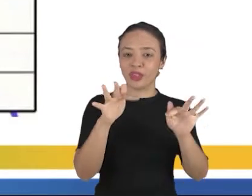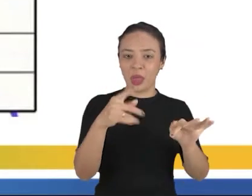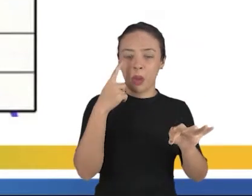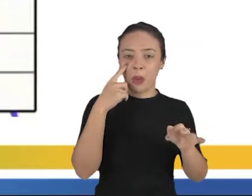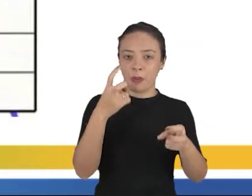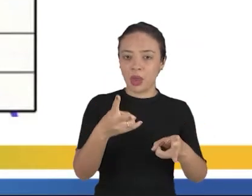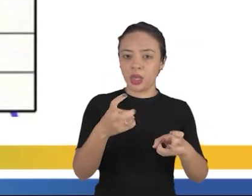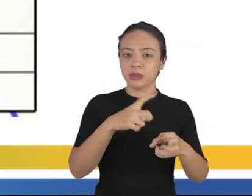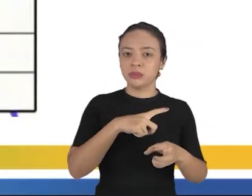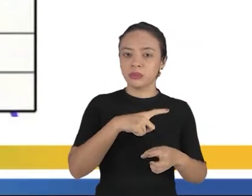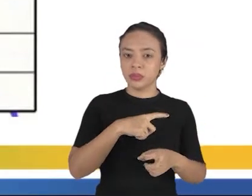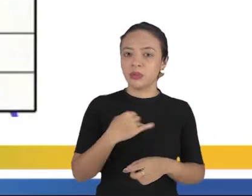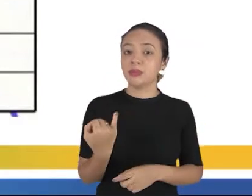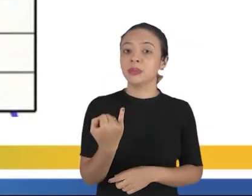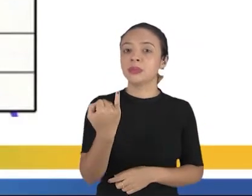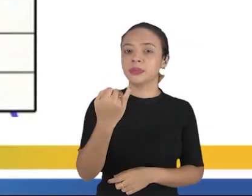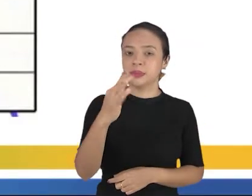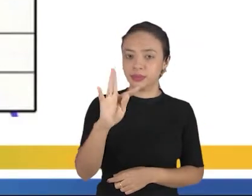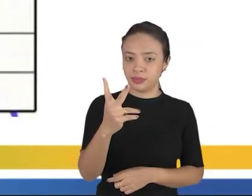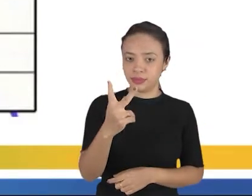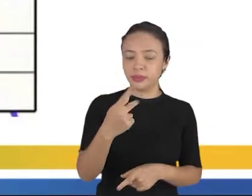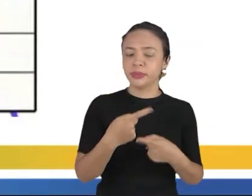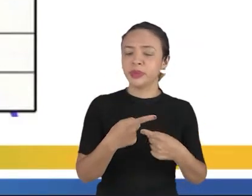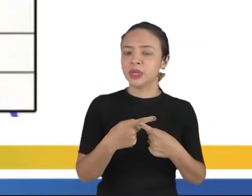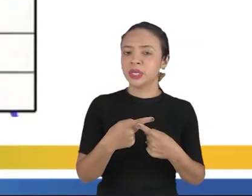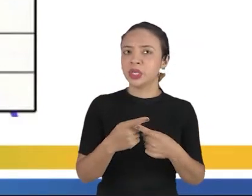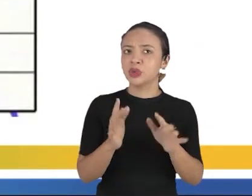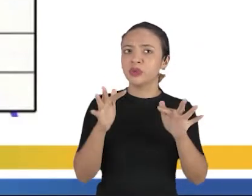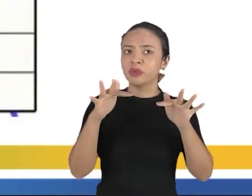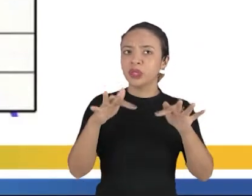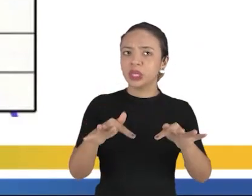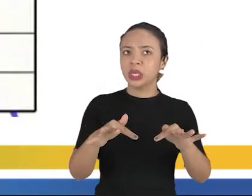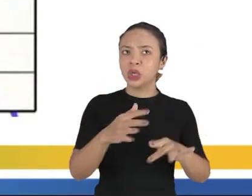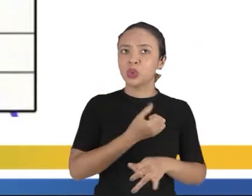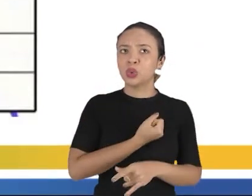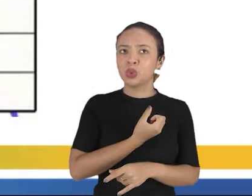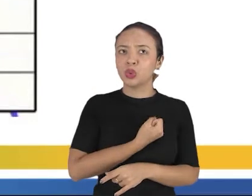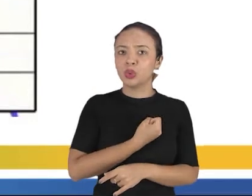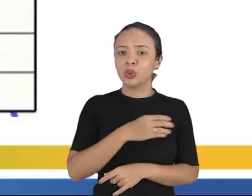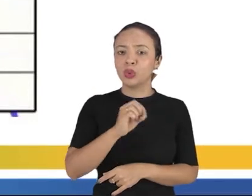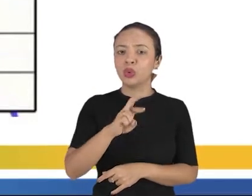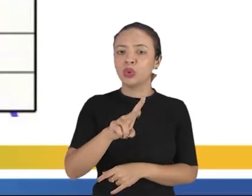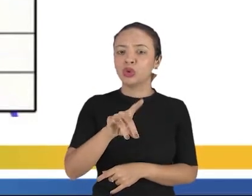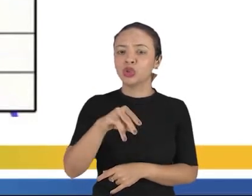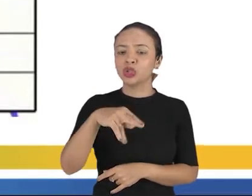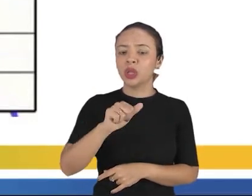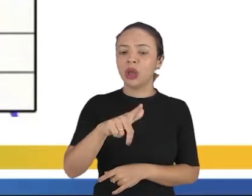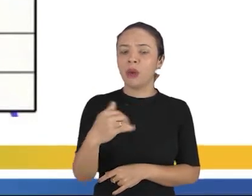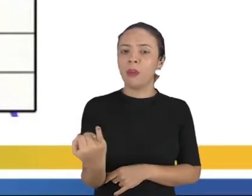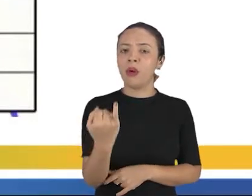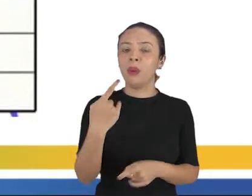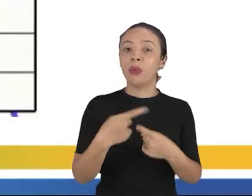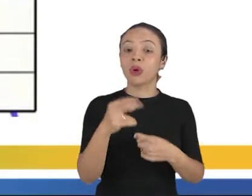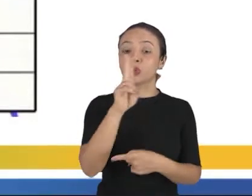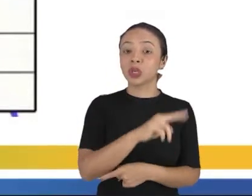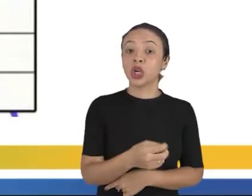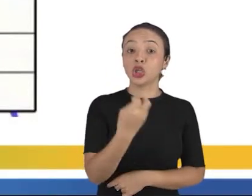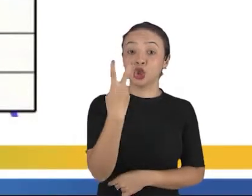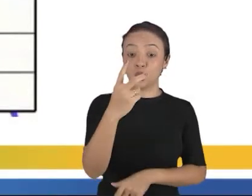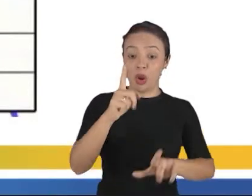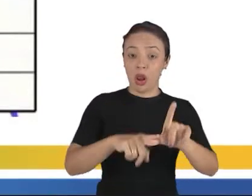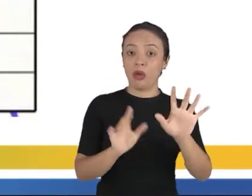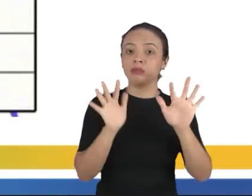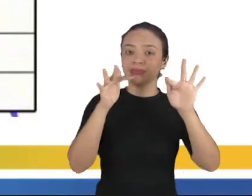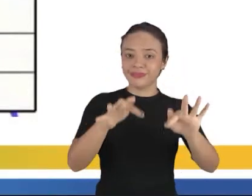esse finalzinho porque ele é importante. Por que o finalzinho do número ordinal é importante? Porque eu vou usar as duas últimas letras